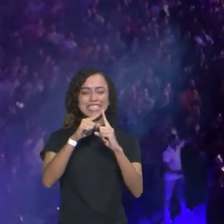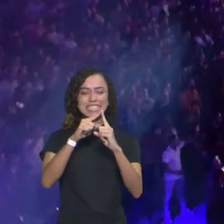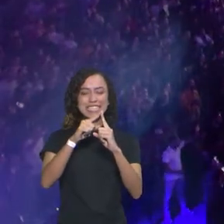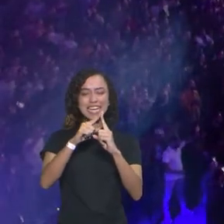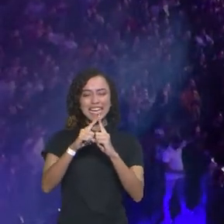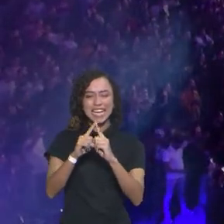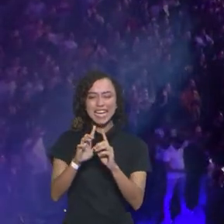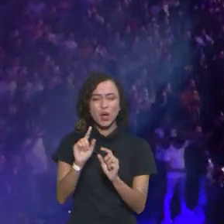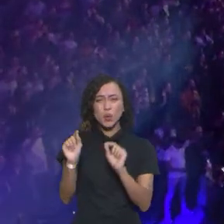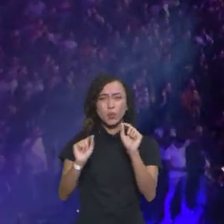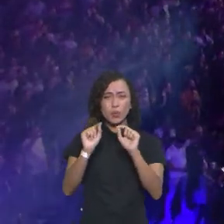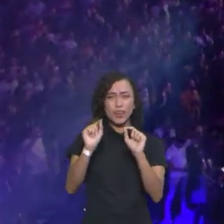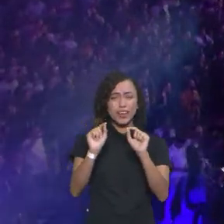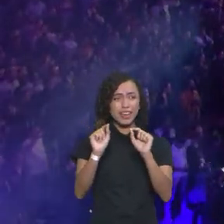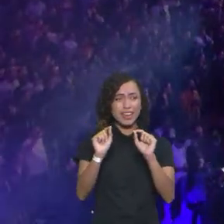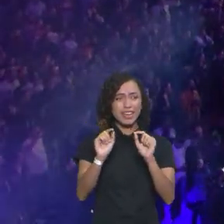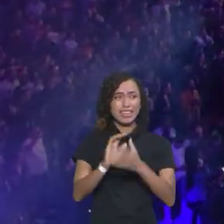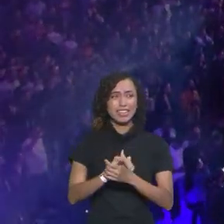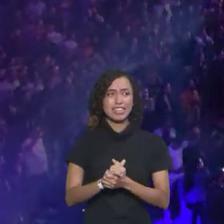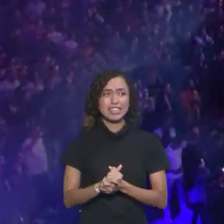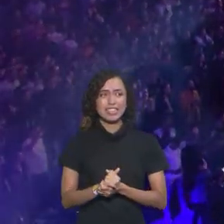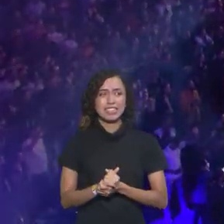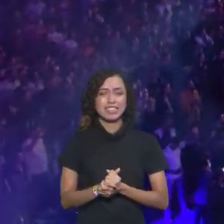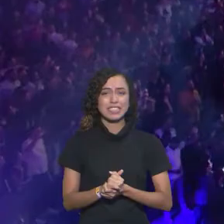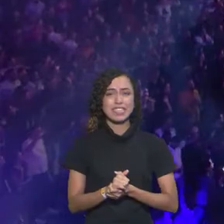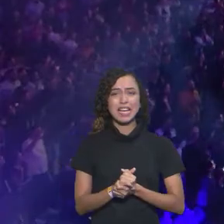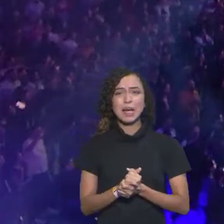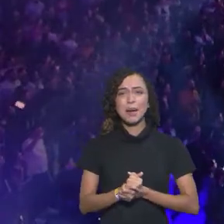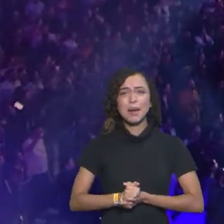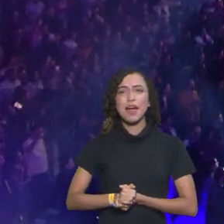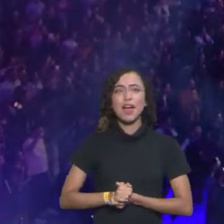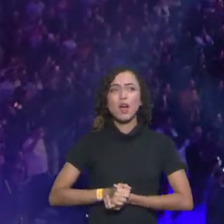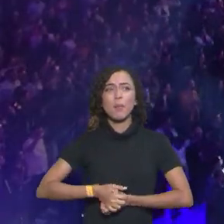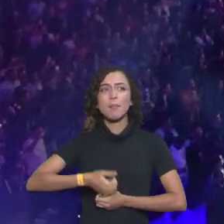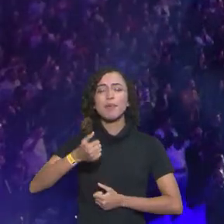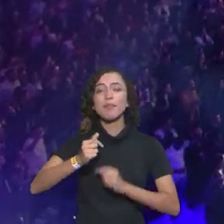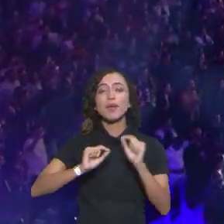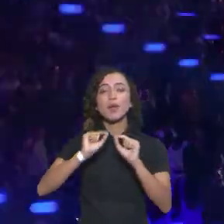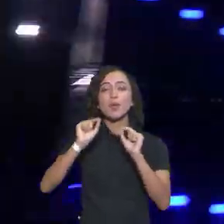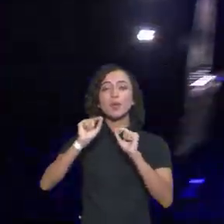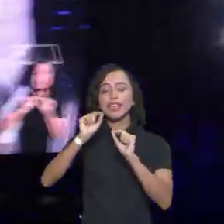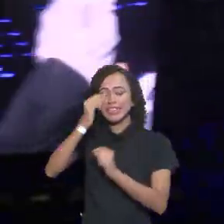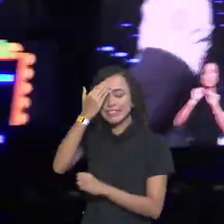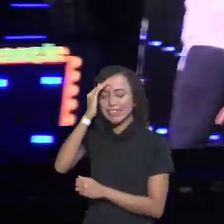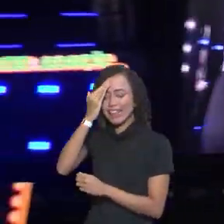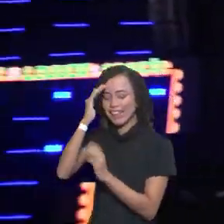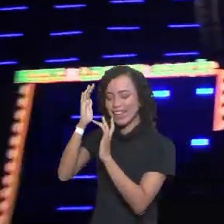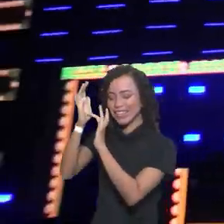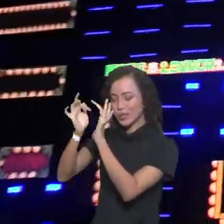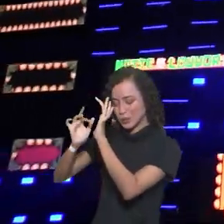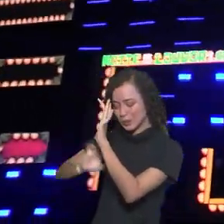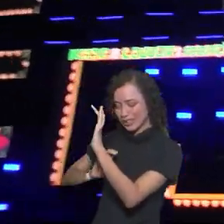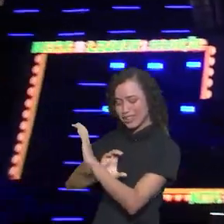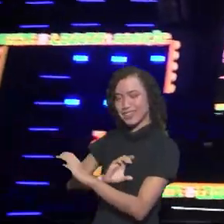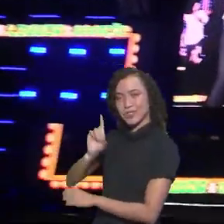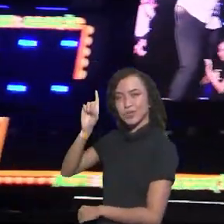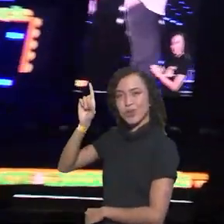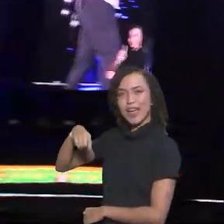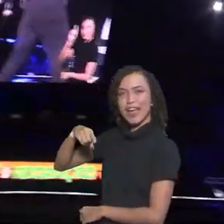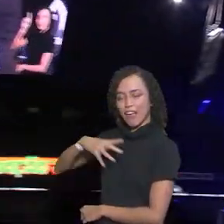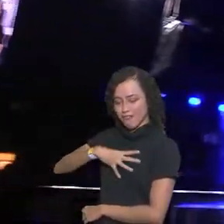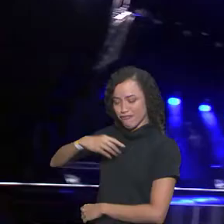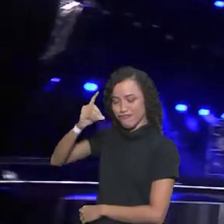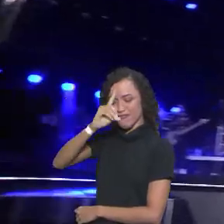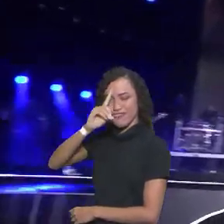não é primeiramente para falar o que você faz ou quem você é primeiramente reconhecer quem Cristo é ele é o filho de Deus